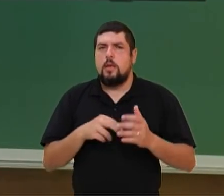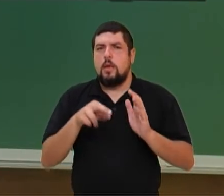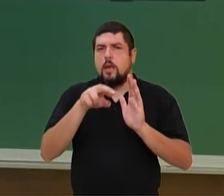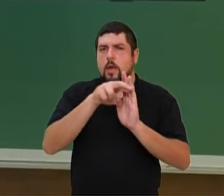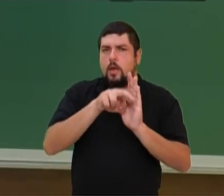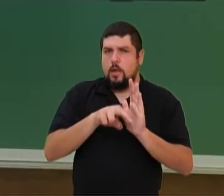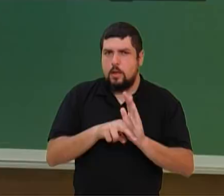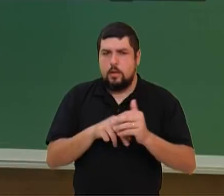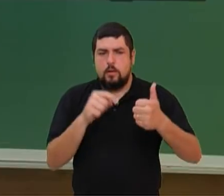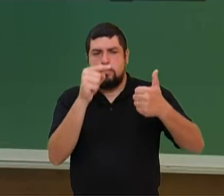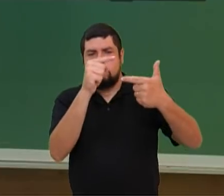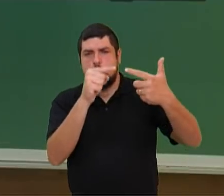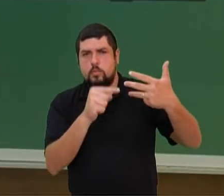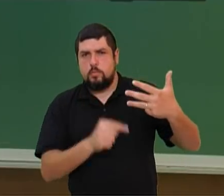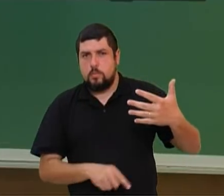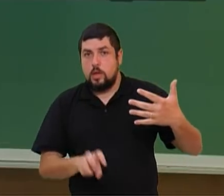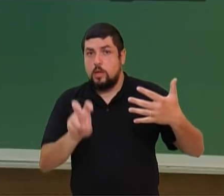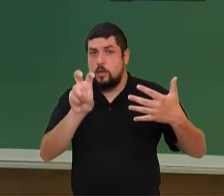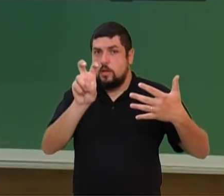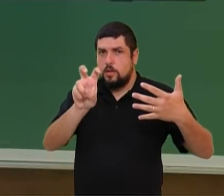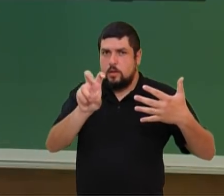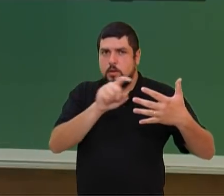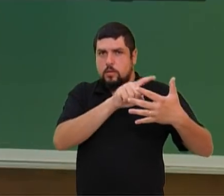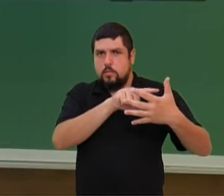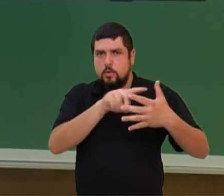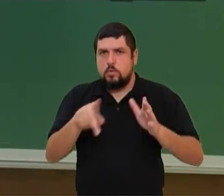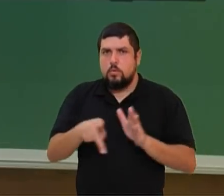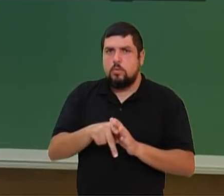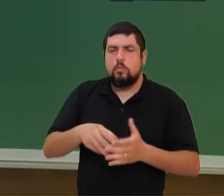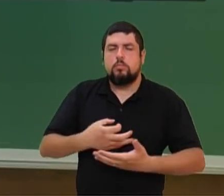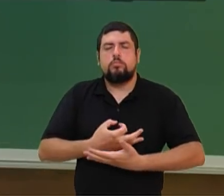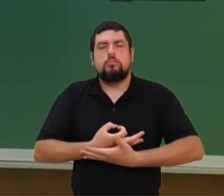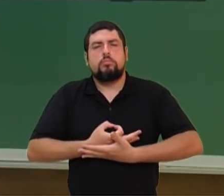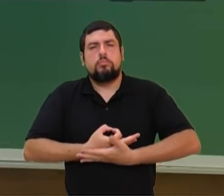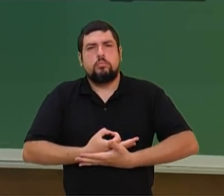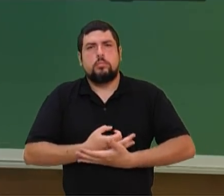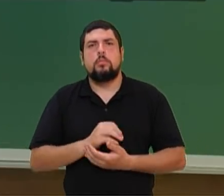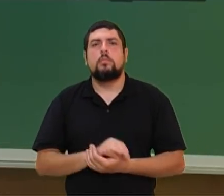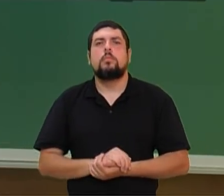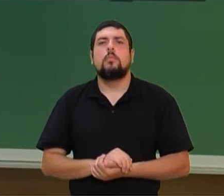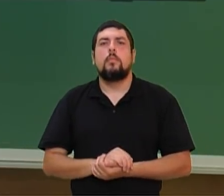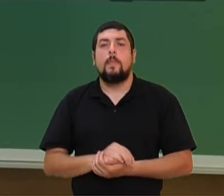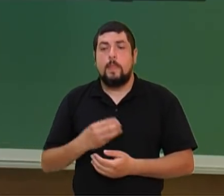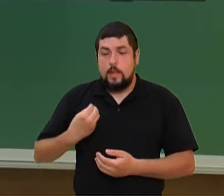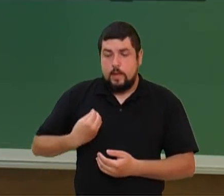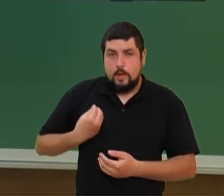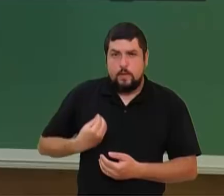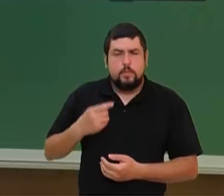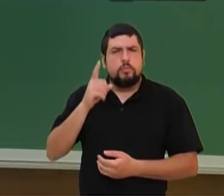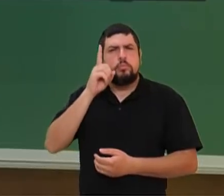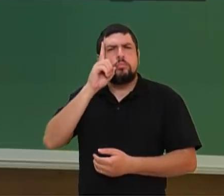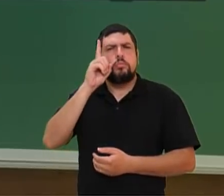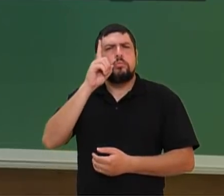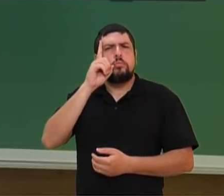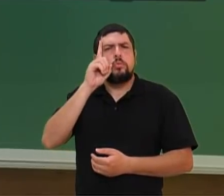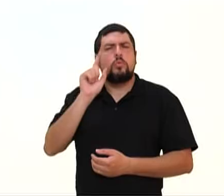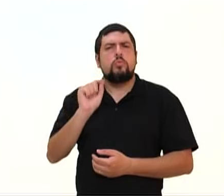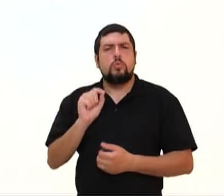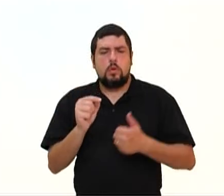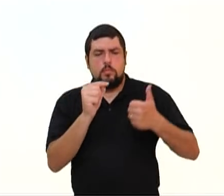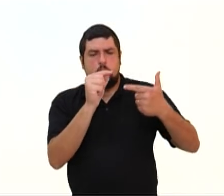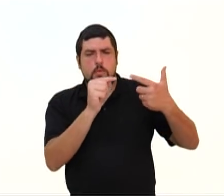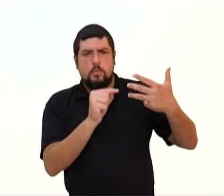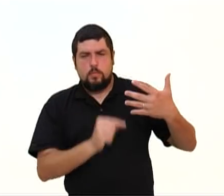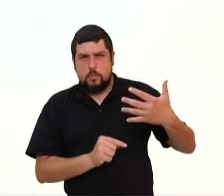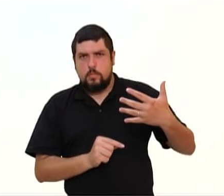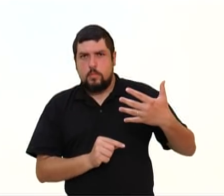5 mandamentos existentes dentro do budismo. Tá? Para a vida diária, o budismo tem 5 regras de conduta.